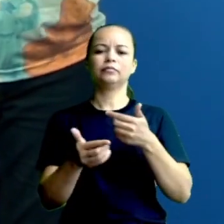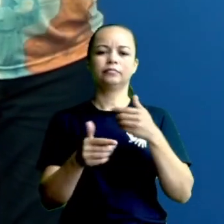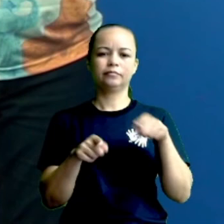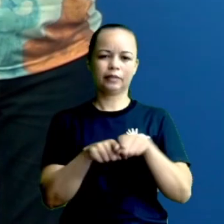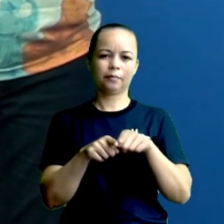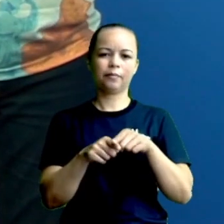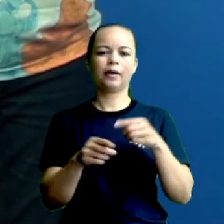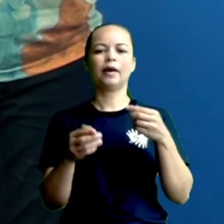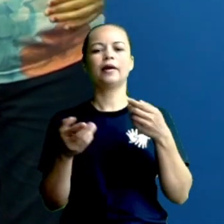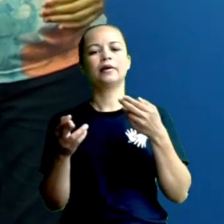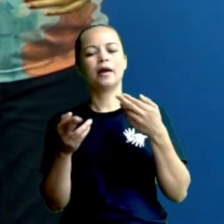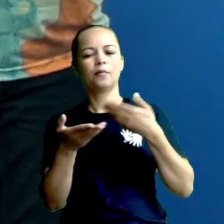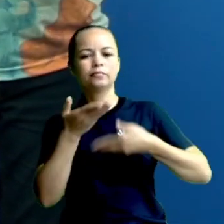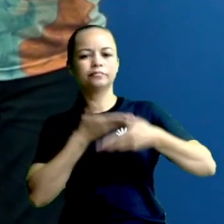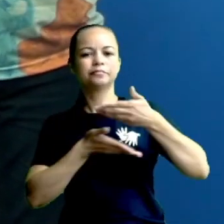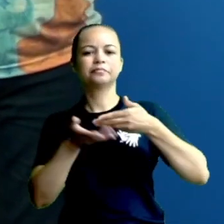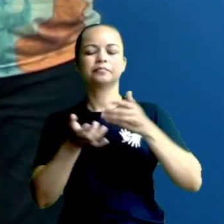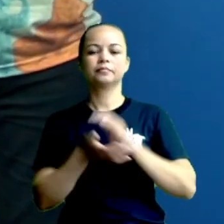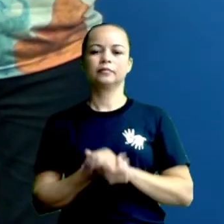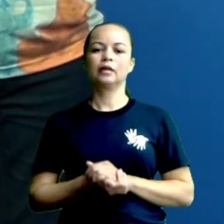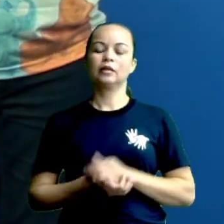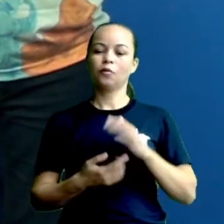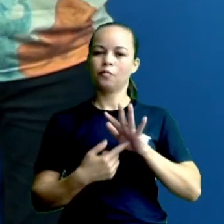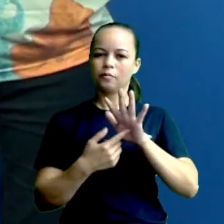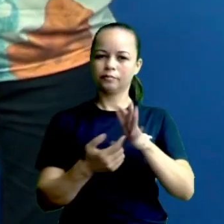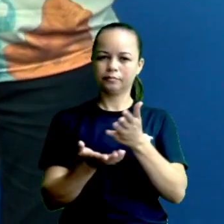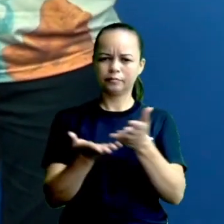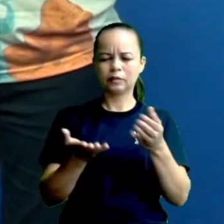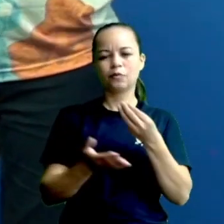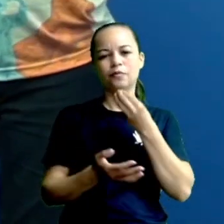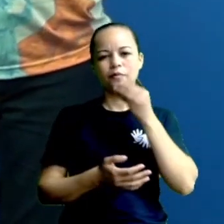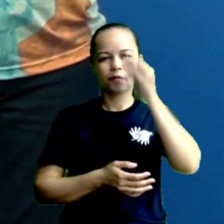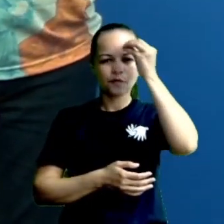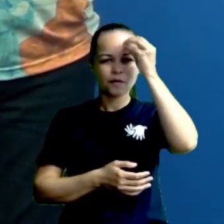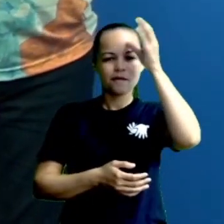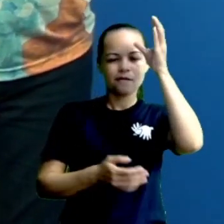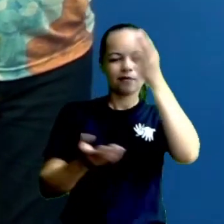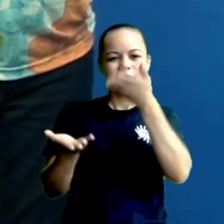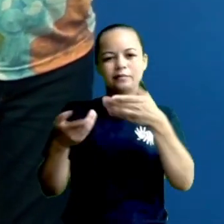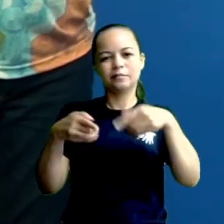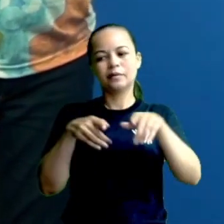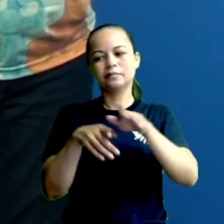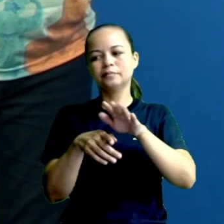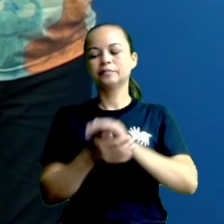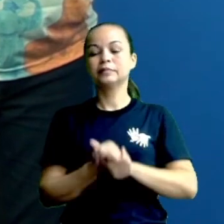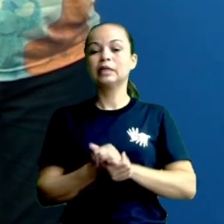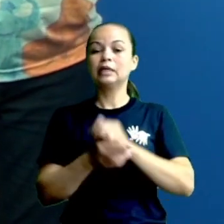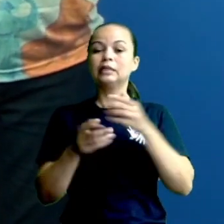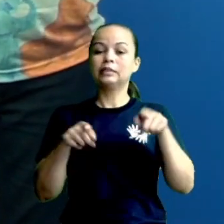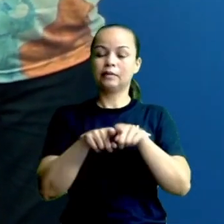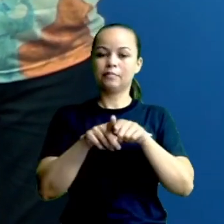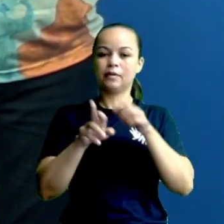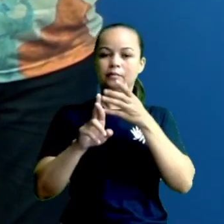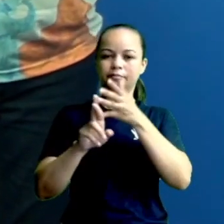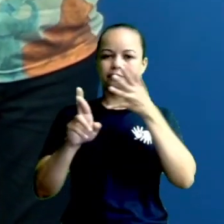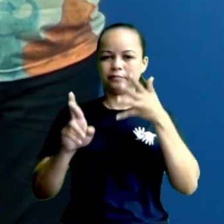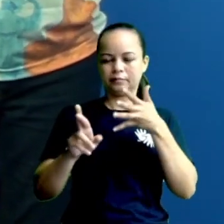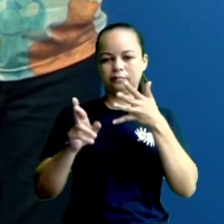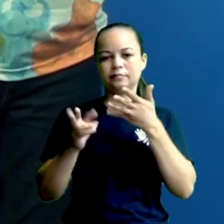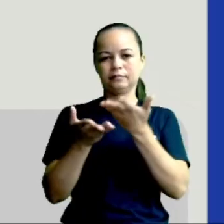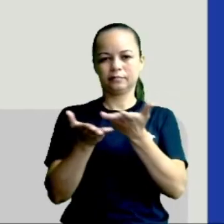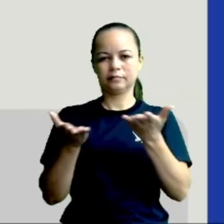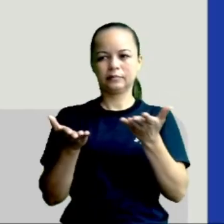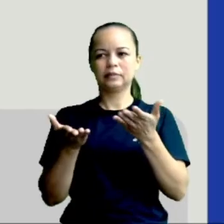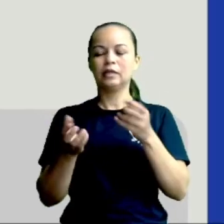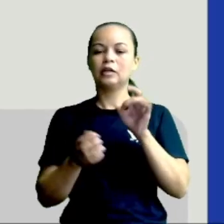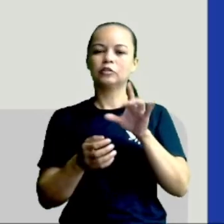mesmo processo então espero ter deixado aqui para vocês mais um conhecimento e eu deixo também as referências